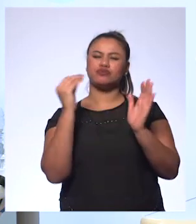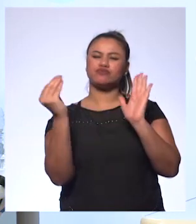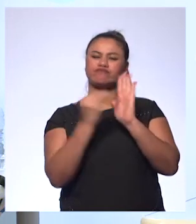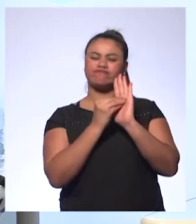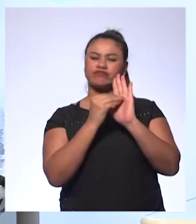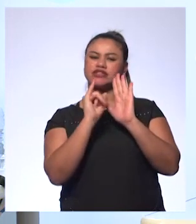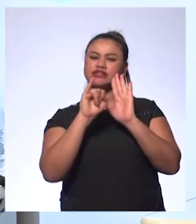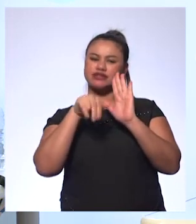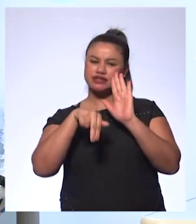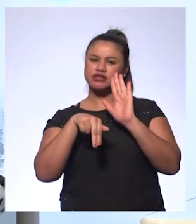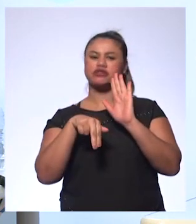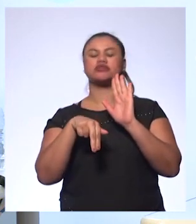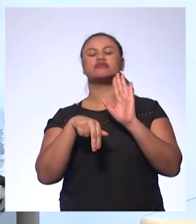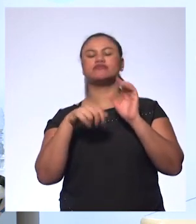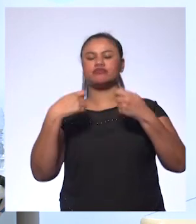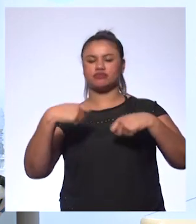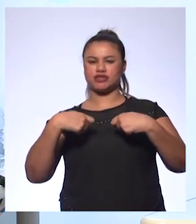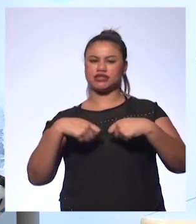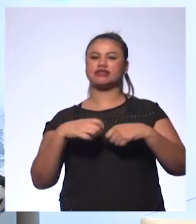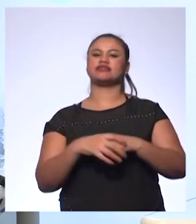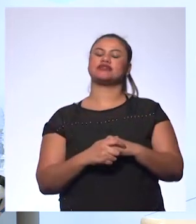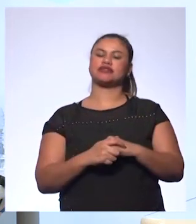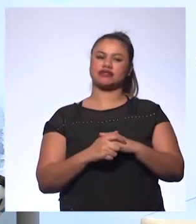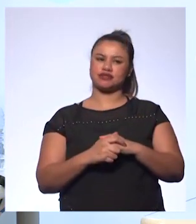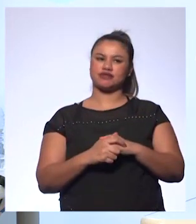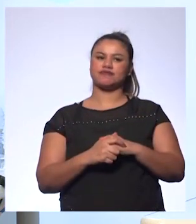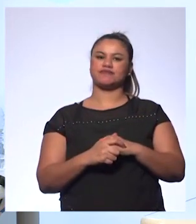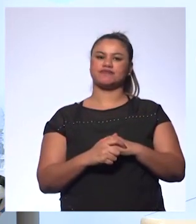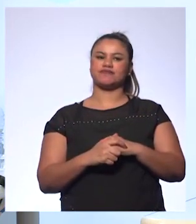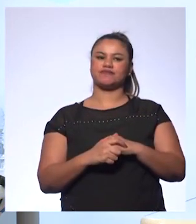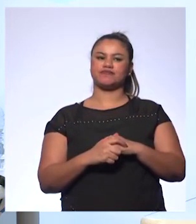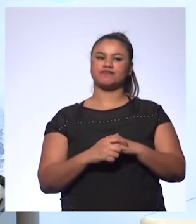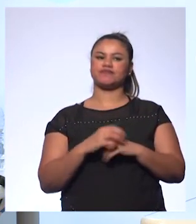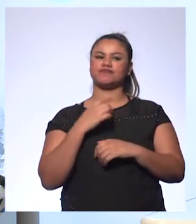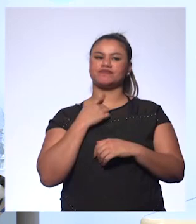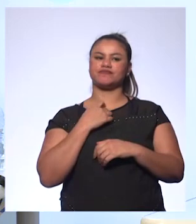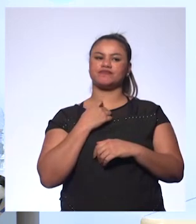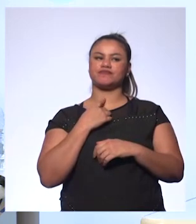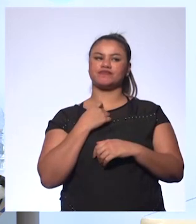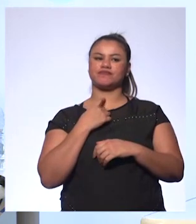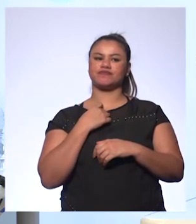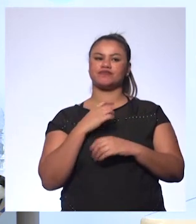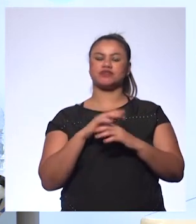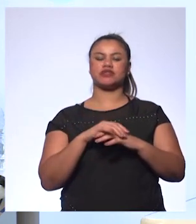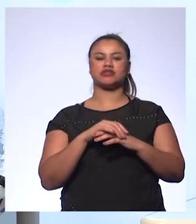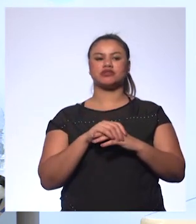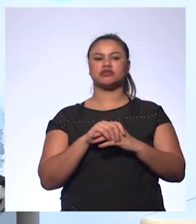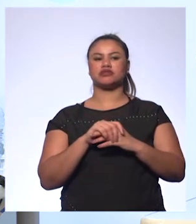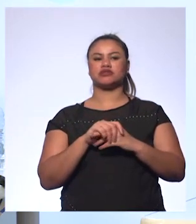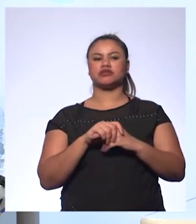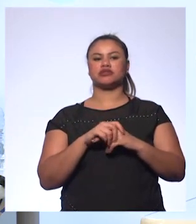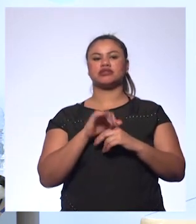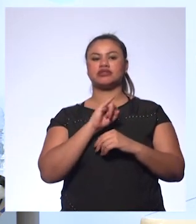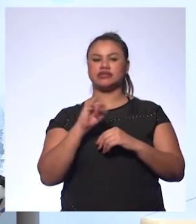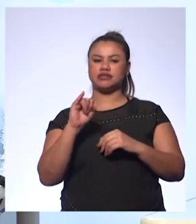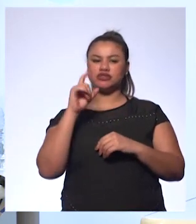usar o fim É sim antes de data antes de anos certo se for da tá completa e outra proposição mas a gente